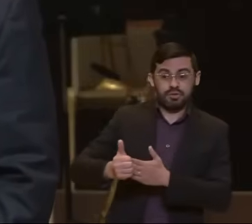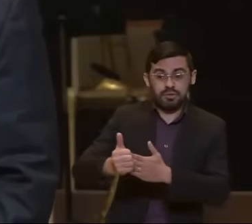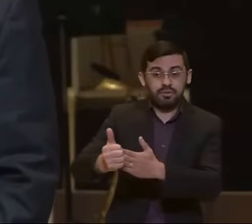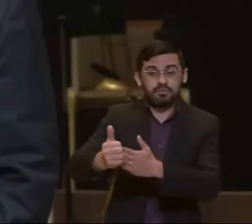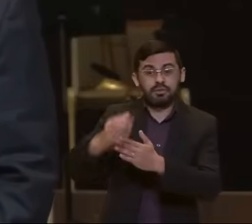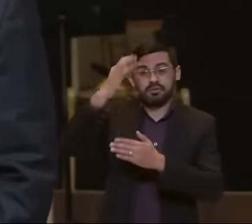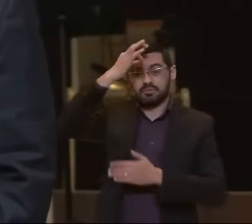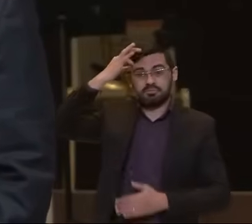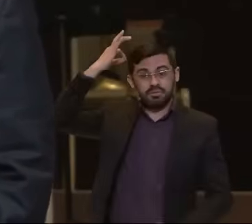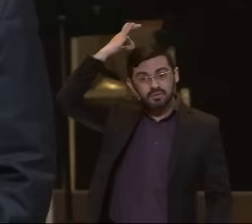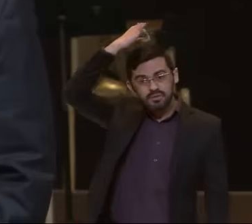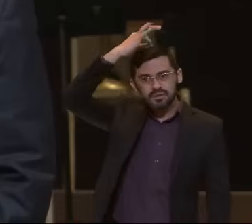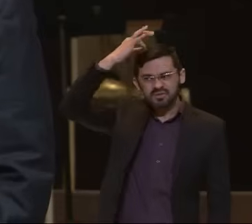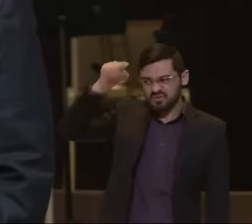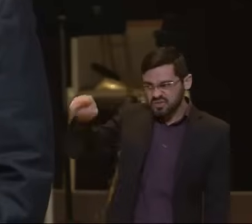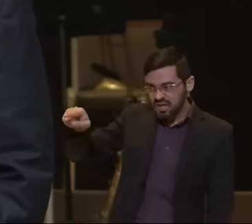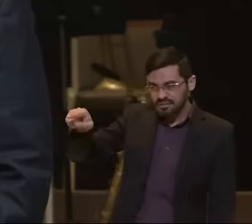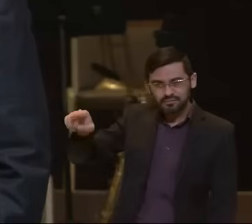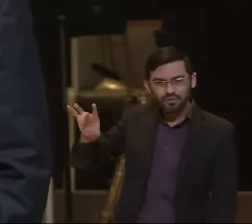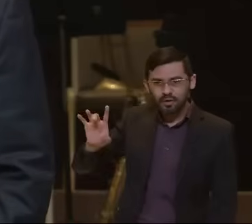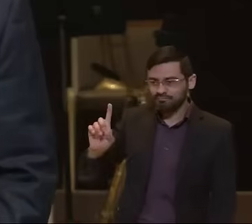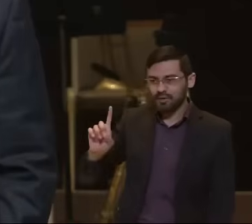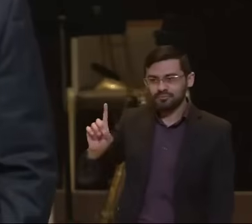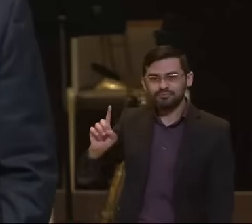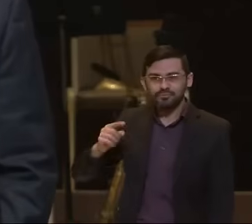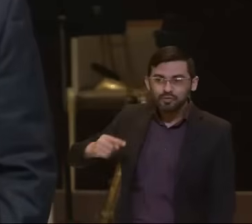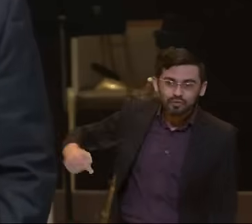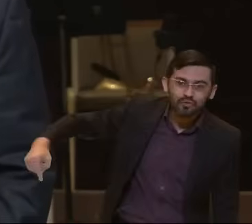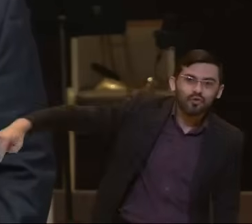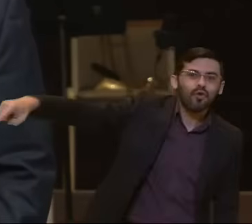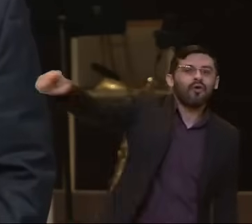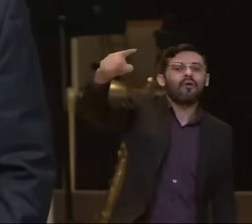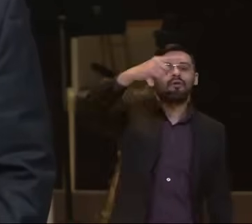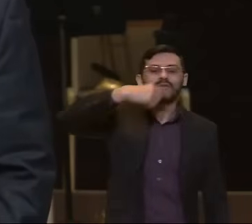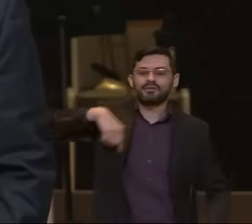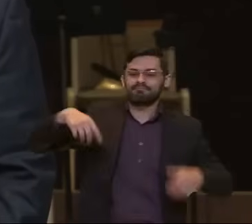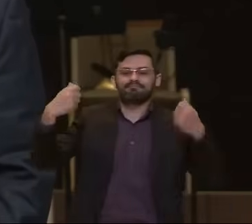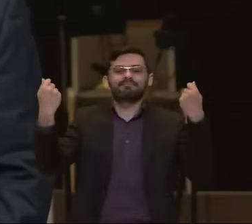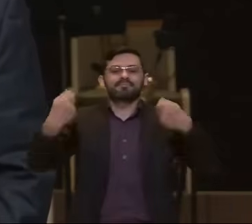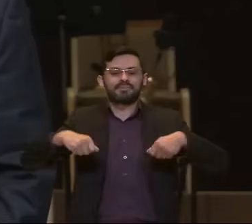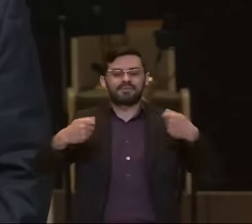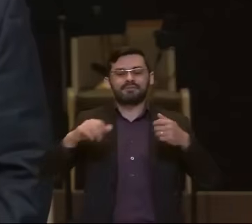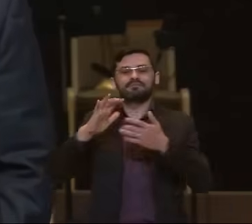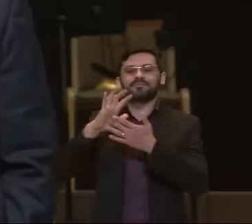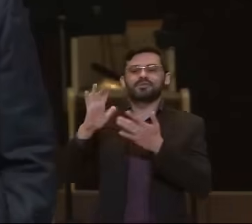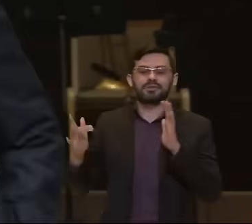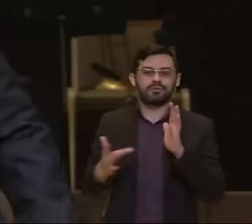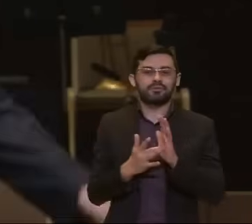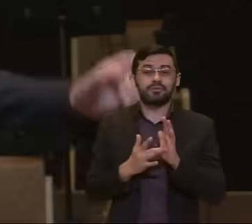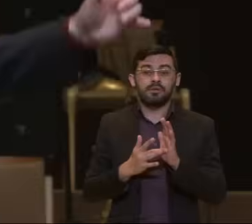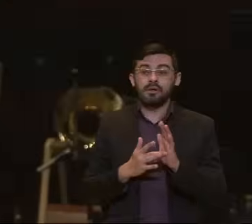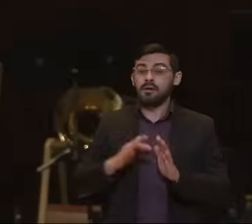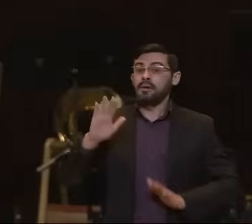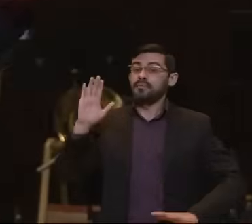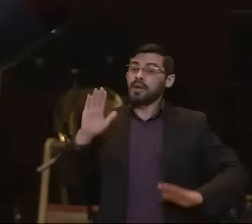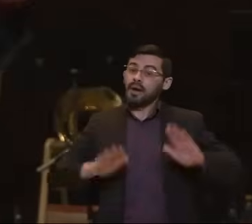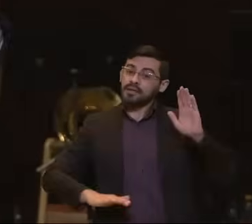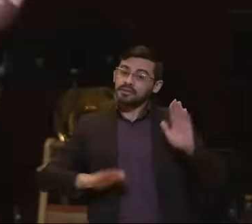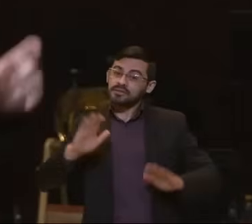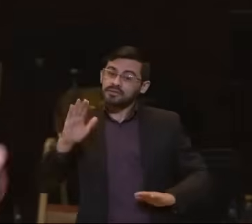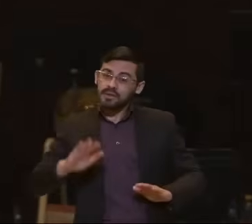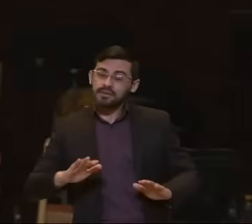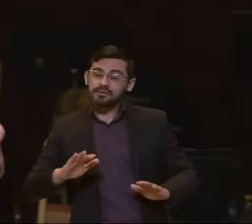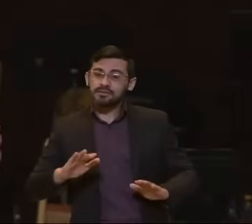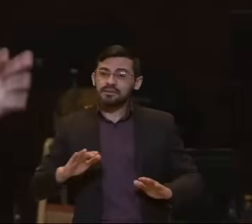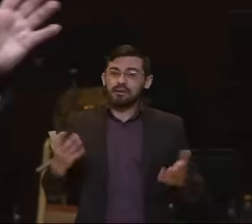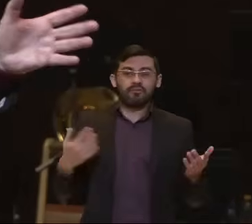Espírito Santo. Não é você, somos nós que precisamos de Jesus. Às vezes a gente coloca os estigmas